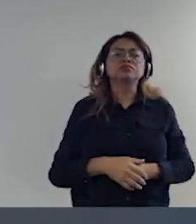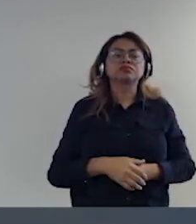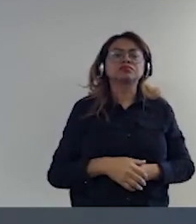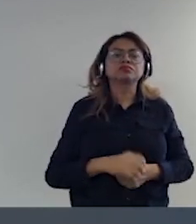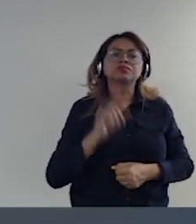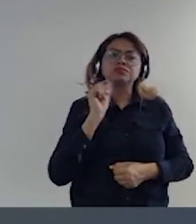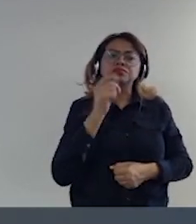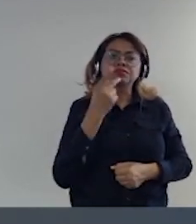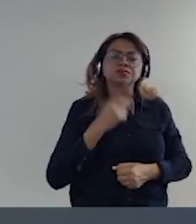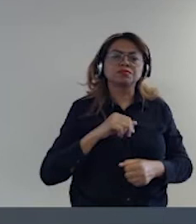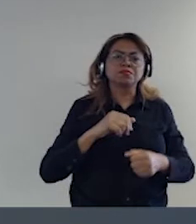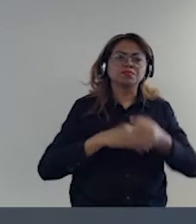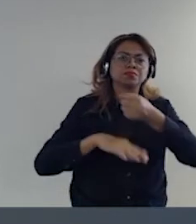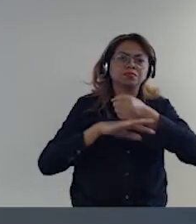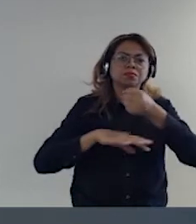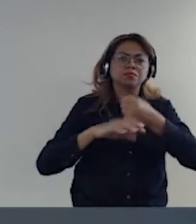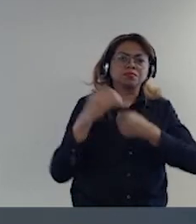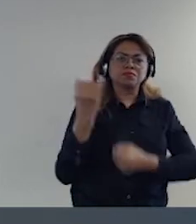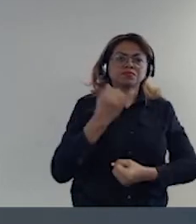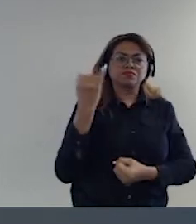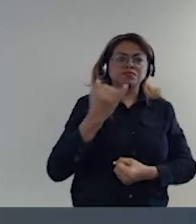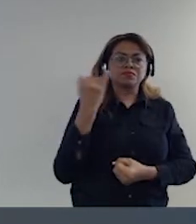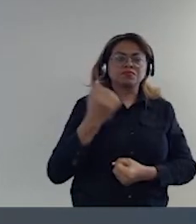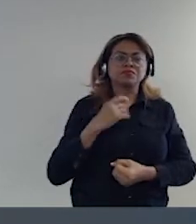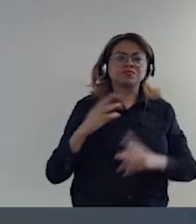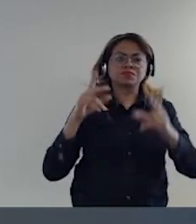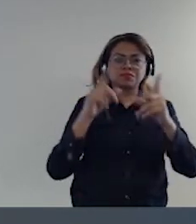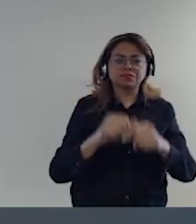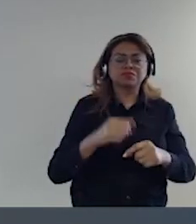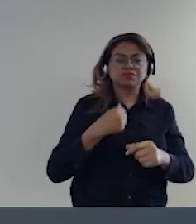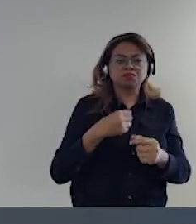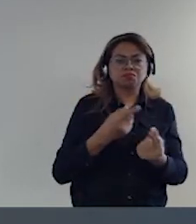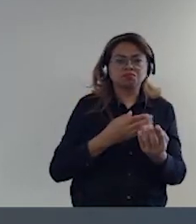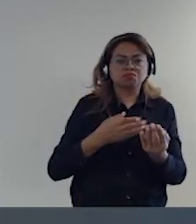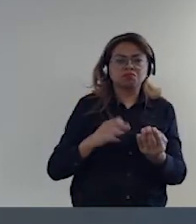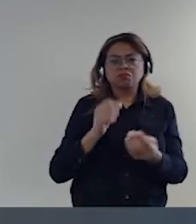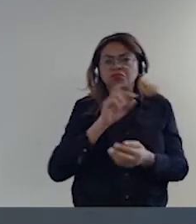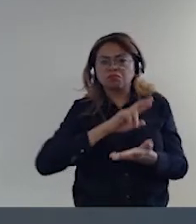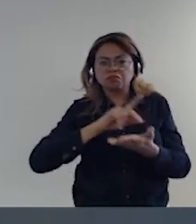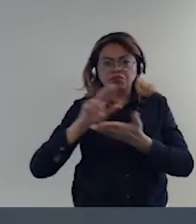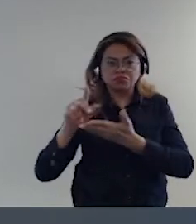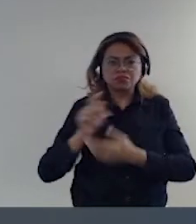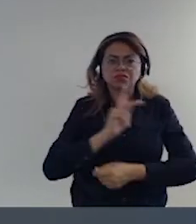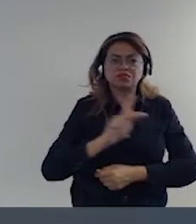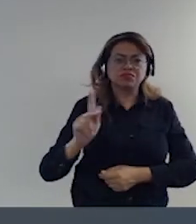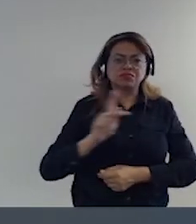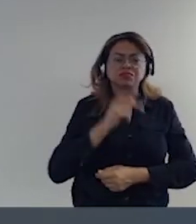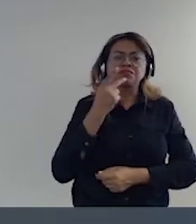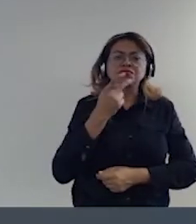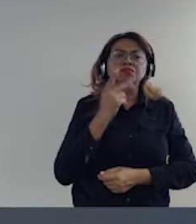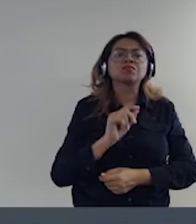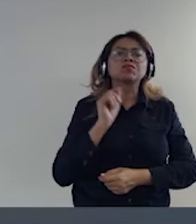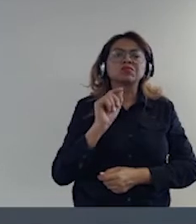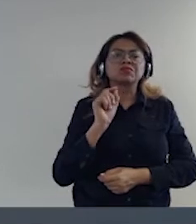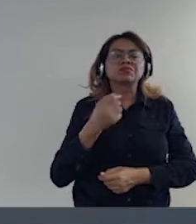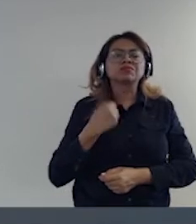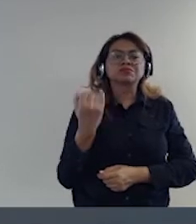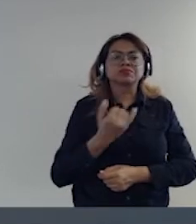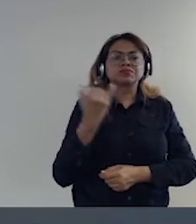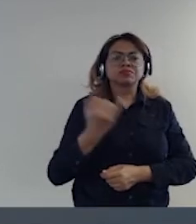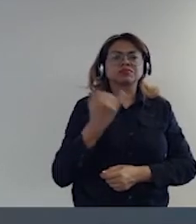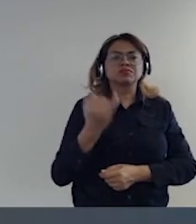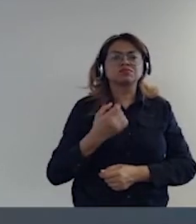que me parece fundamental, e que também não destoa do que o professor Tepedino há pouco explanou, que é a